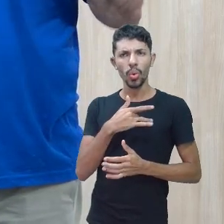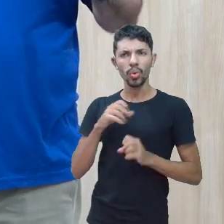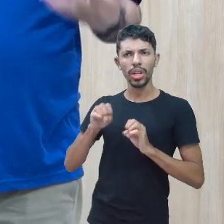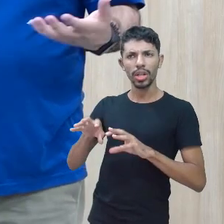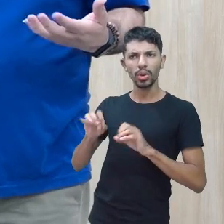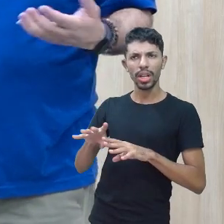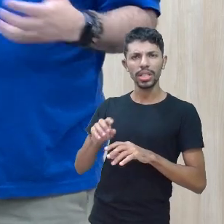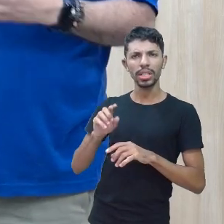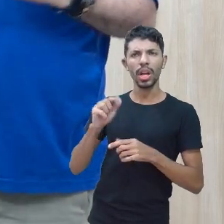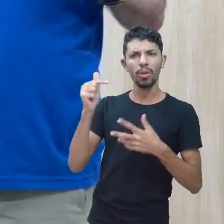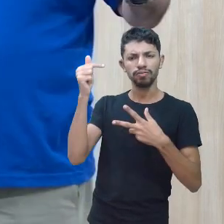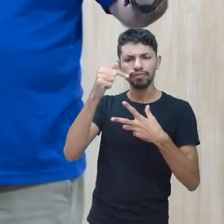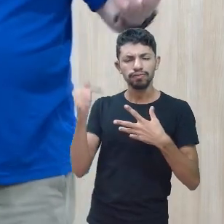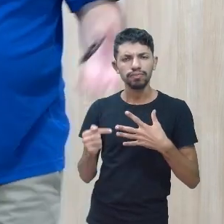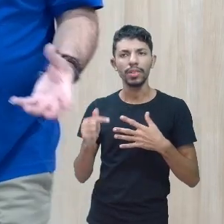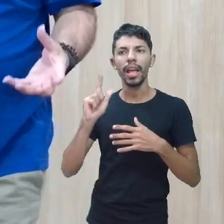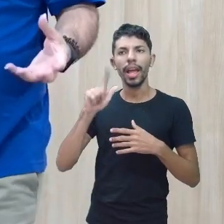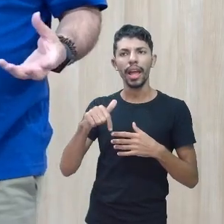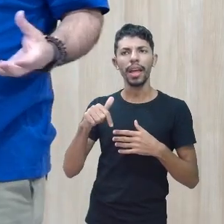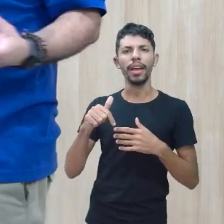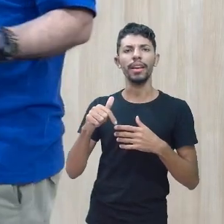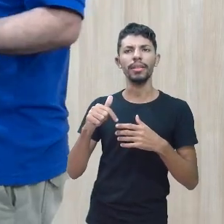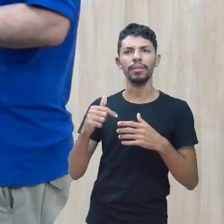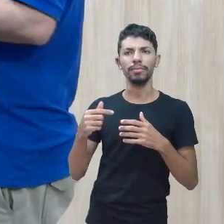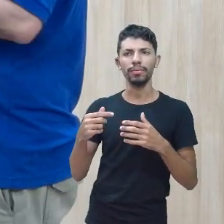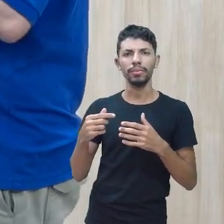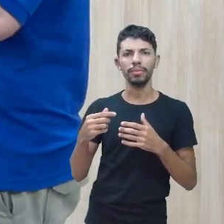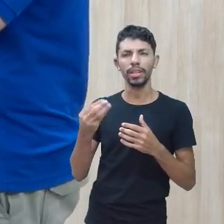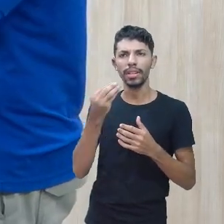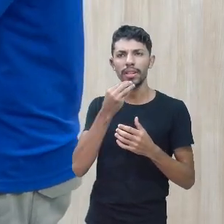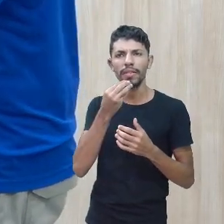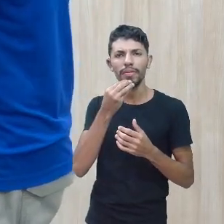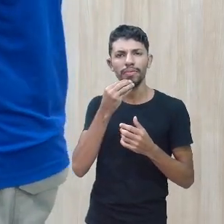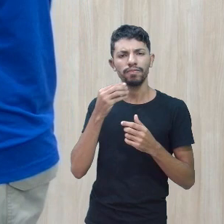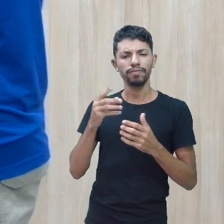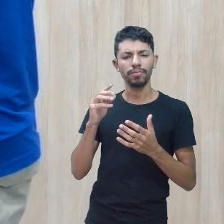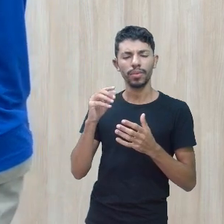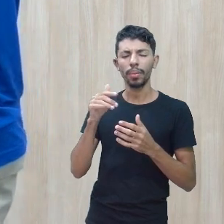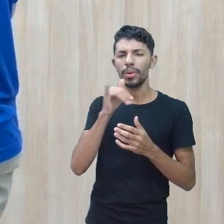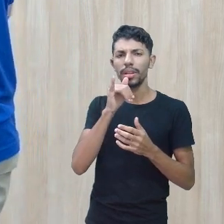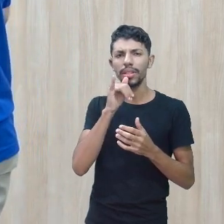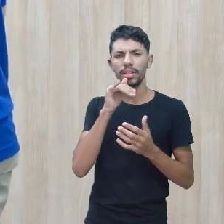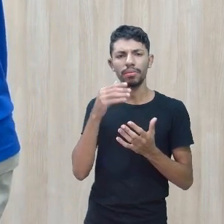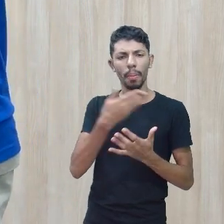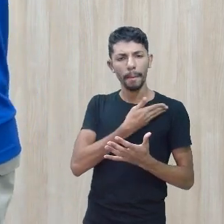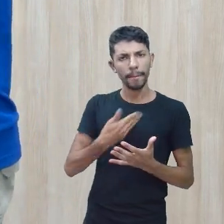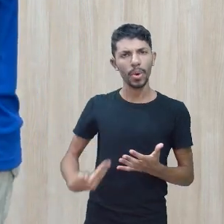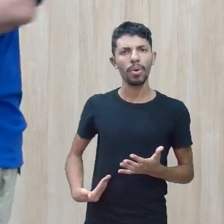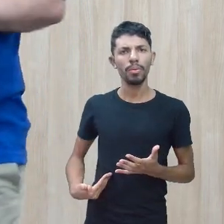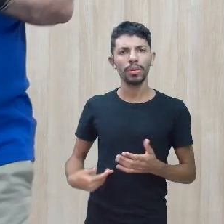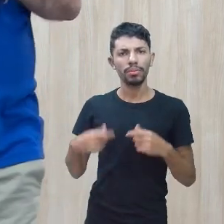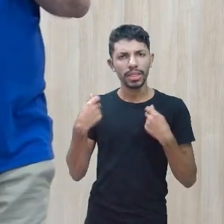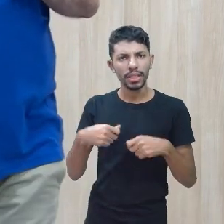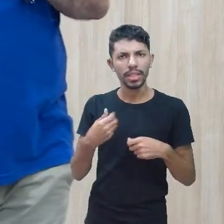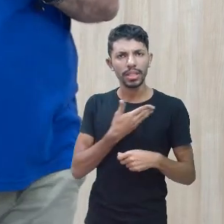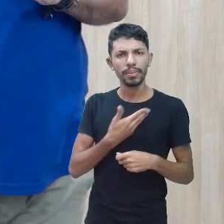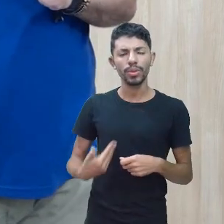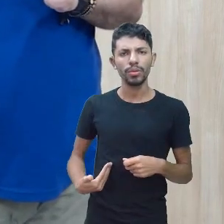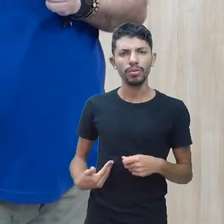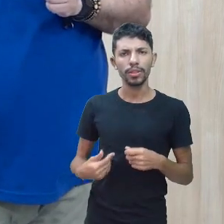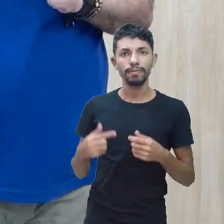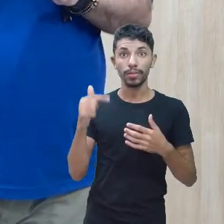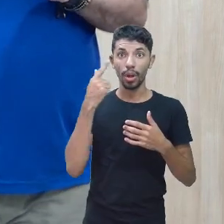pelo país, ou seja, pelo território. Então, saúde e educação devem ser públicas. Todas